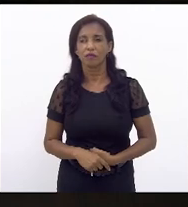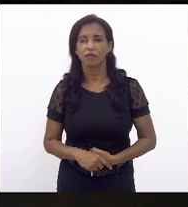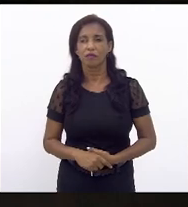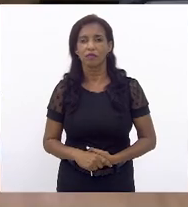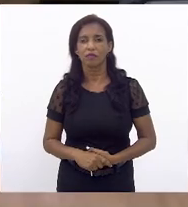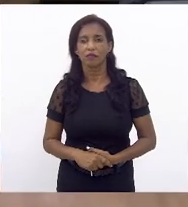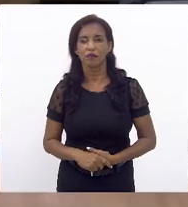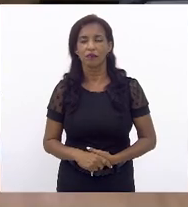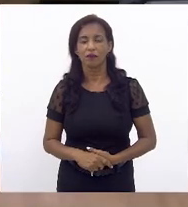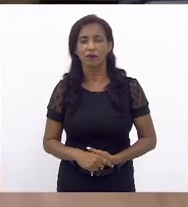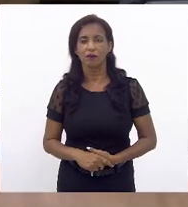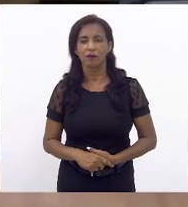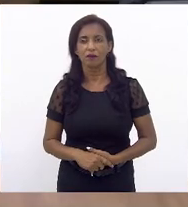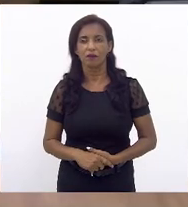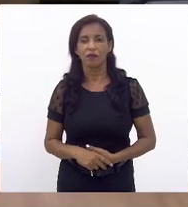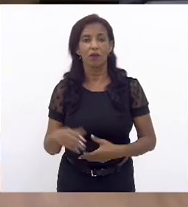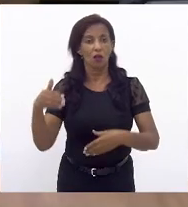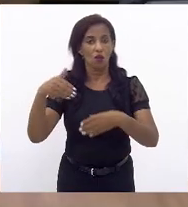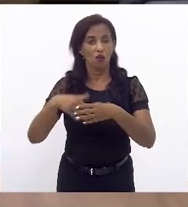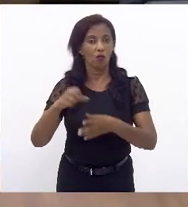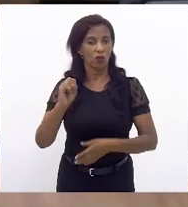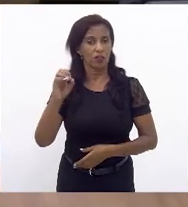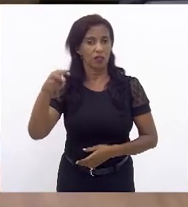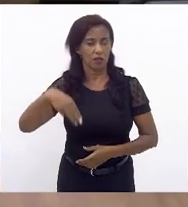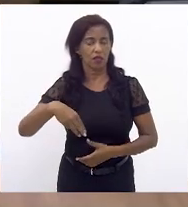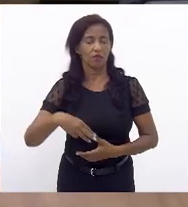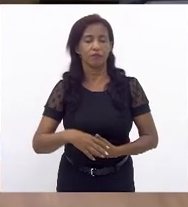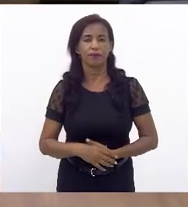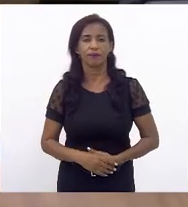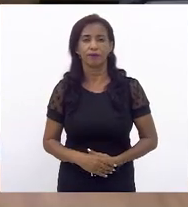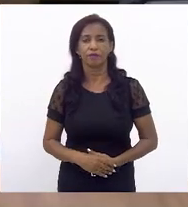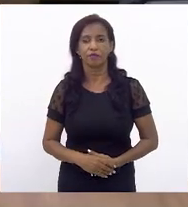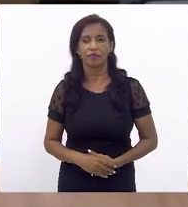Sim. Deputado Noel. Meu voto é sim, presidente. Vota sim.